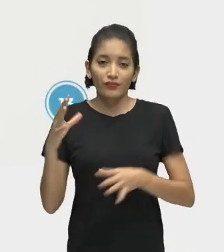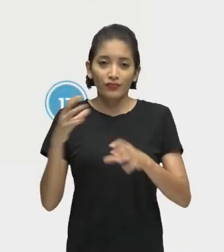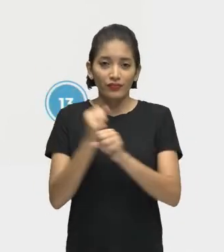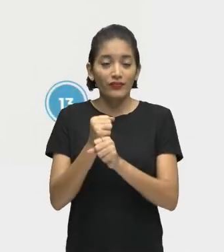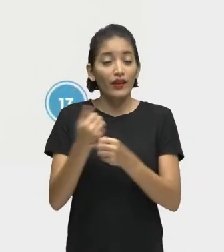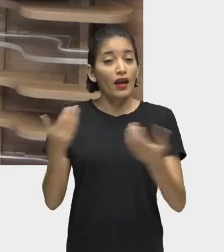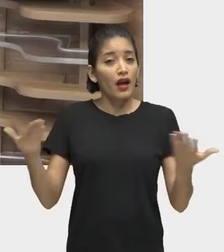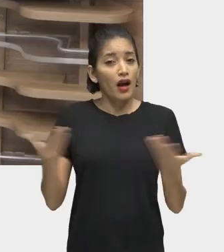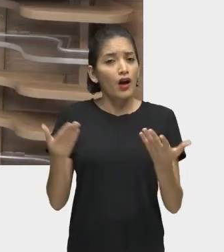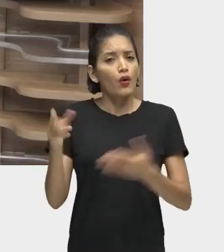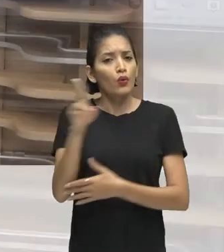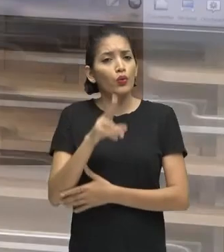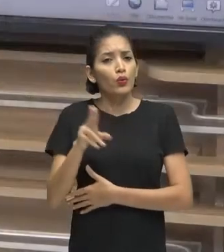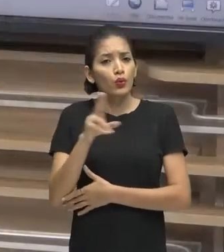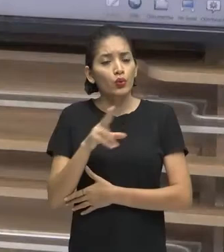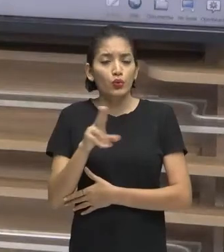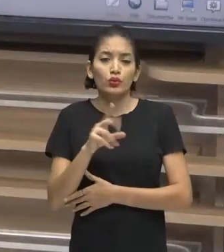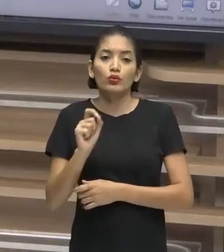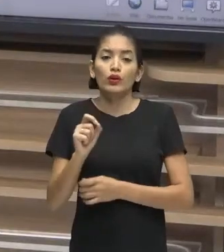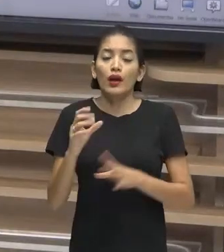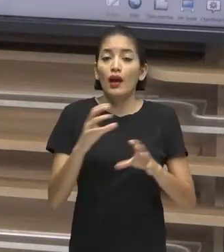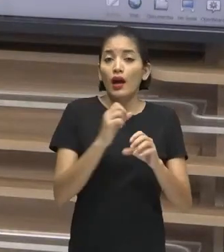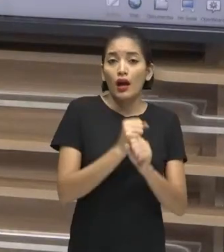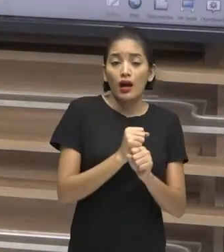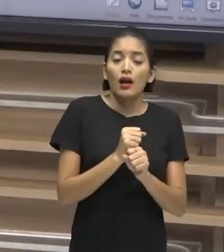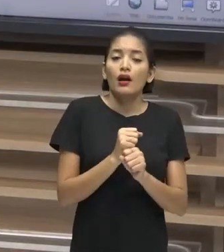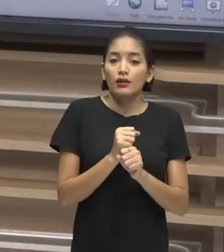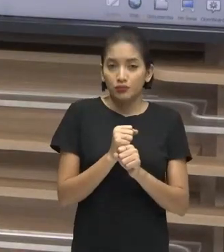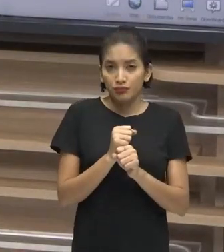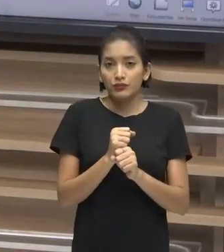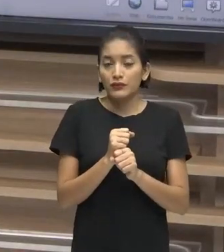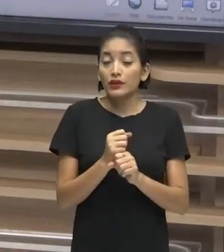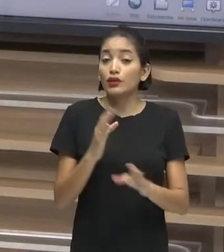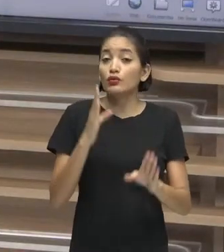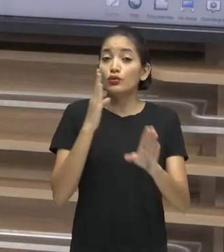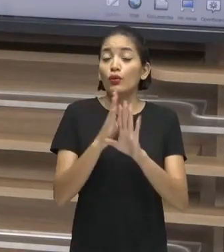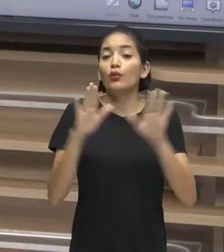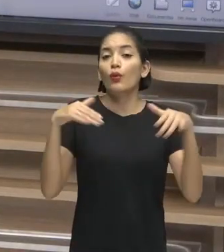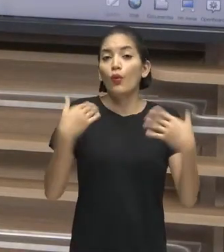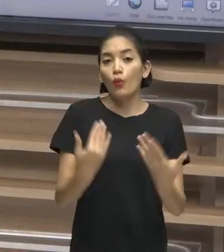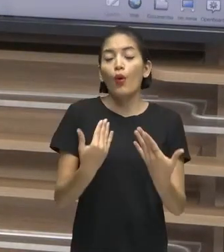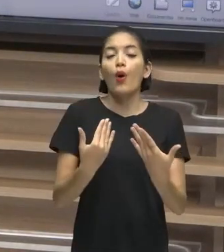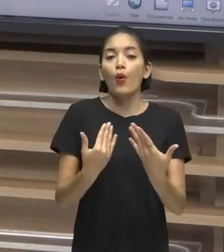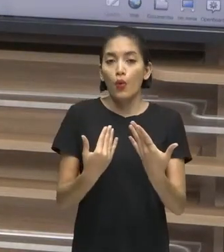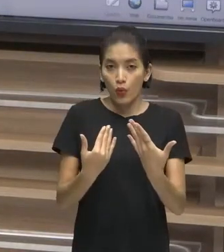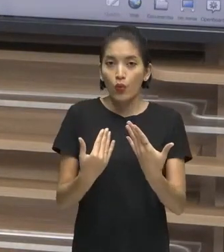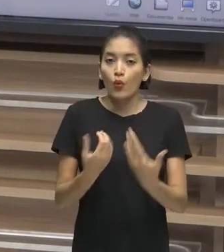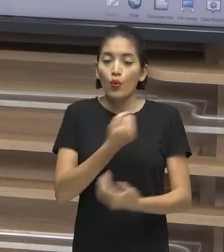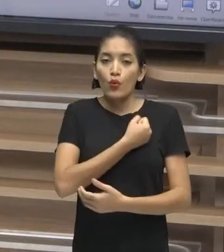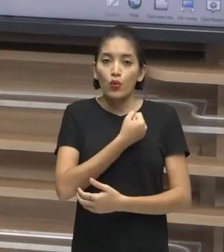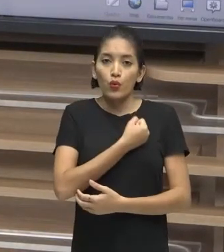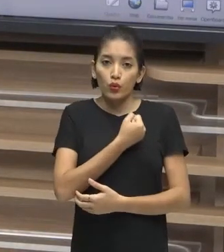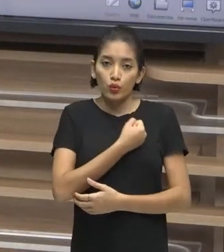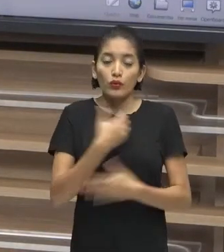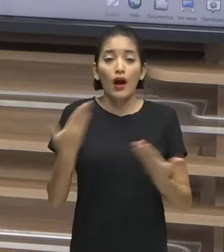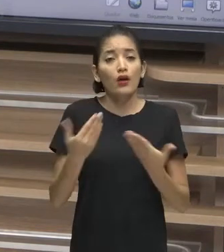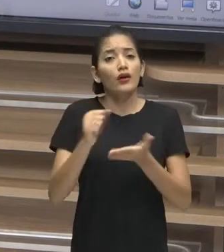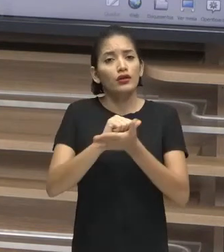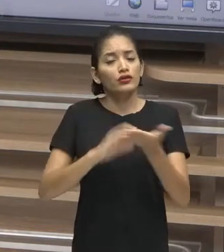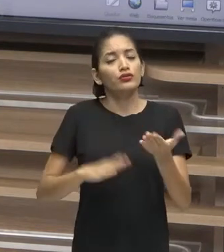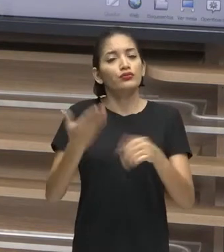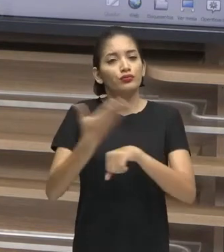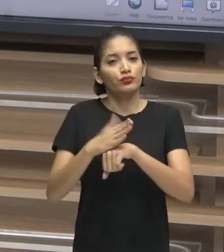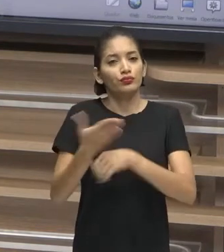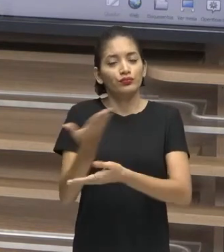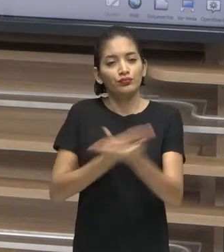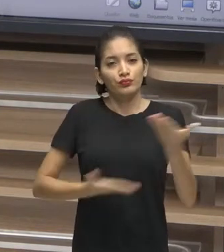agora a gente usou uma aplicação em que a gente resolve e descobre o valor da variável. Agora, para a gente exercitar, vamos para a